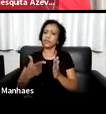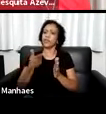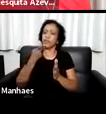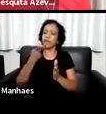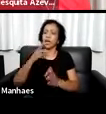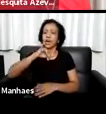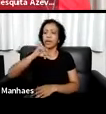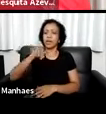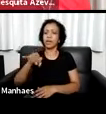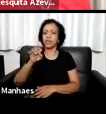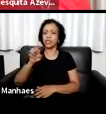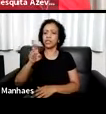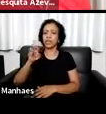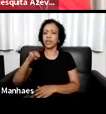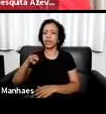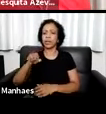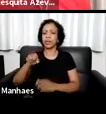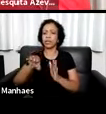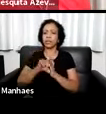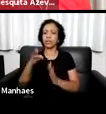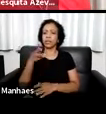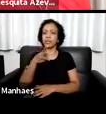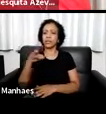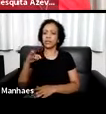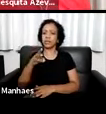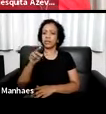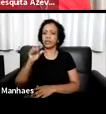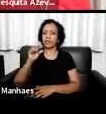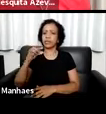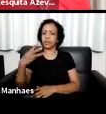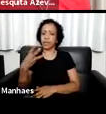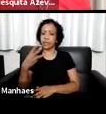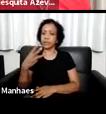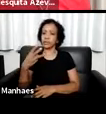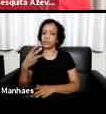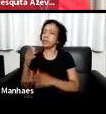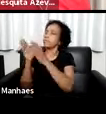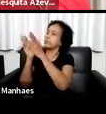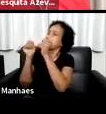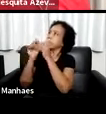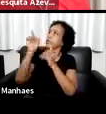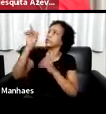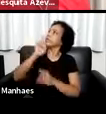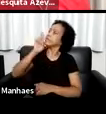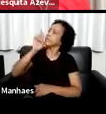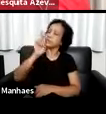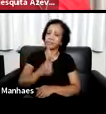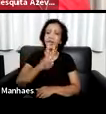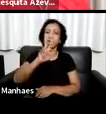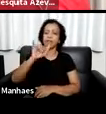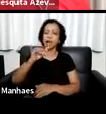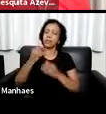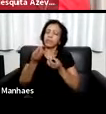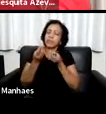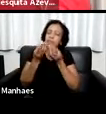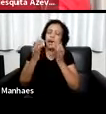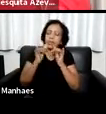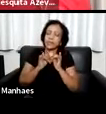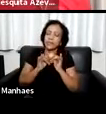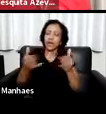Jeremias 33:3. Clama a mim e responder-te-ei, e anunciar-te-ei coisas grandes